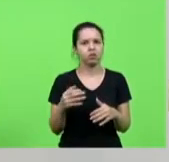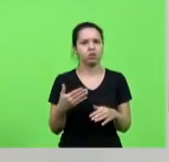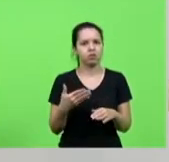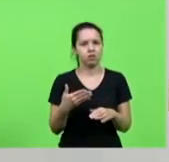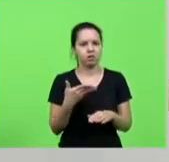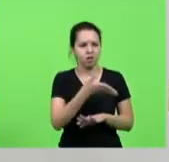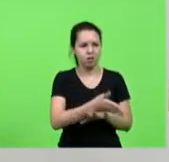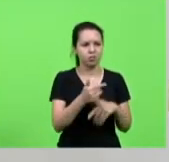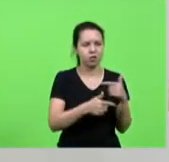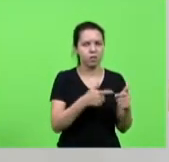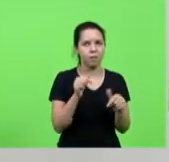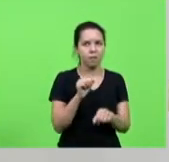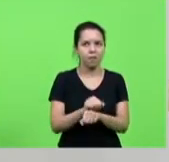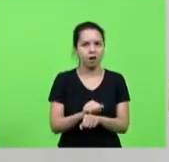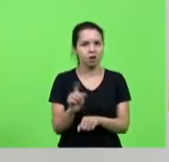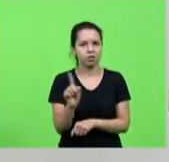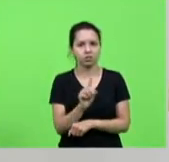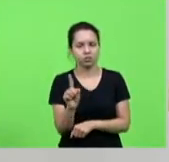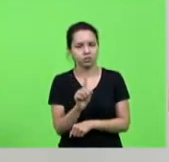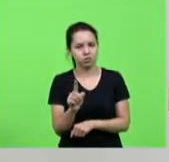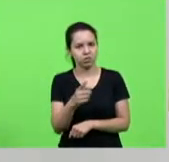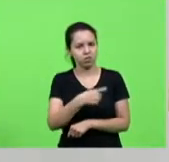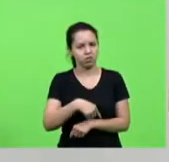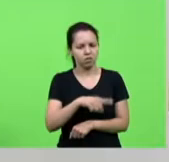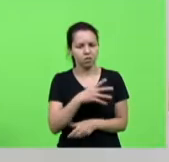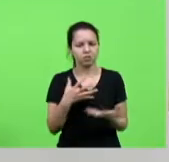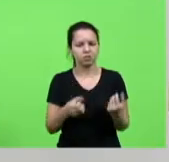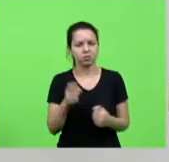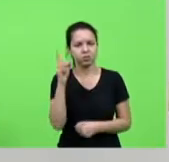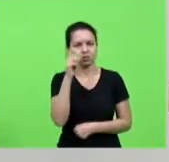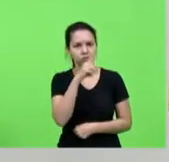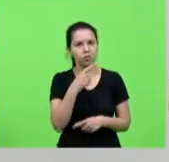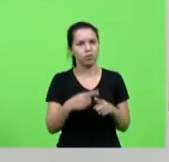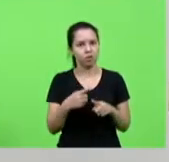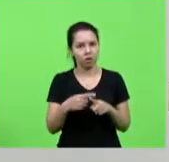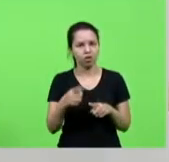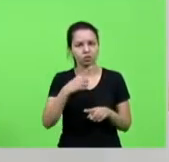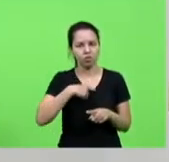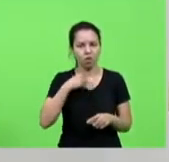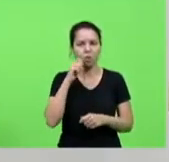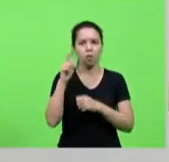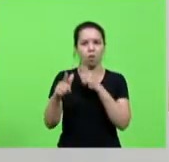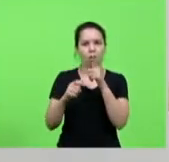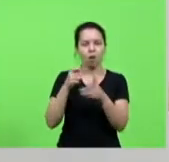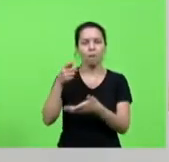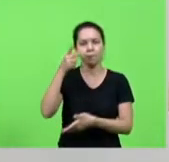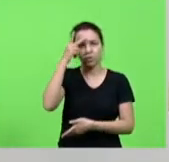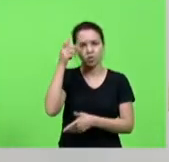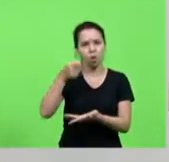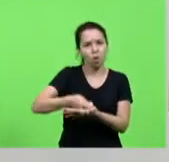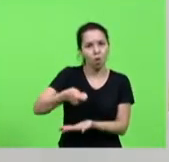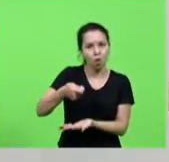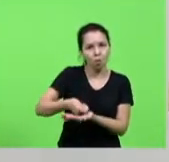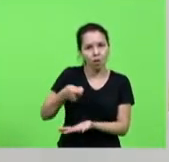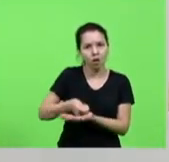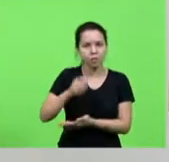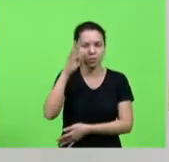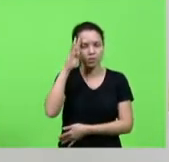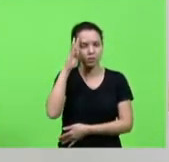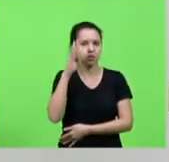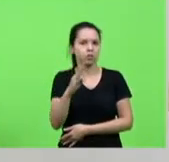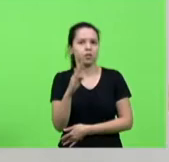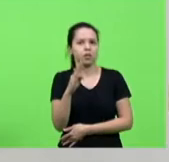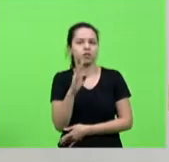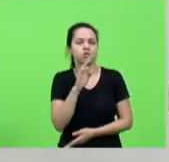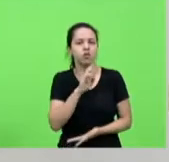sendo muitíssimo complicado a gente absorver isso, porque nós somos constantemente alvos de cobrança das pessoas, principalmente no que diz respeito à